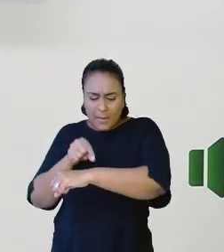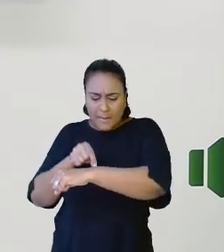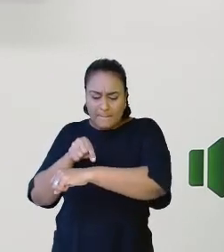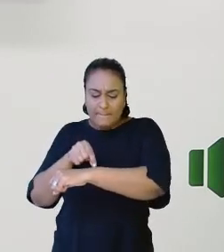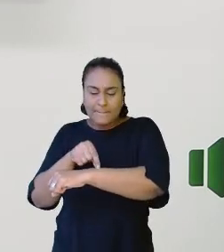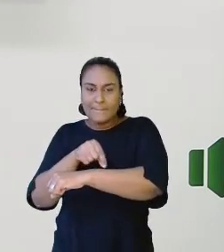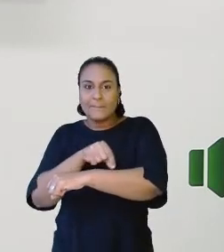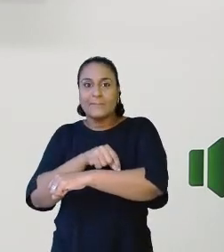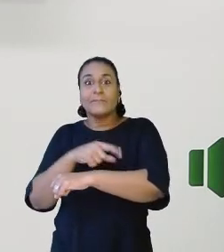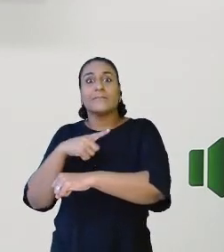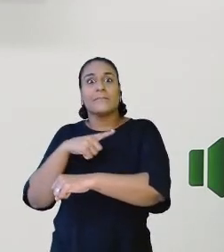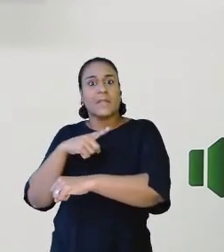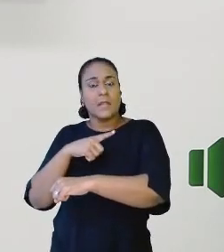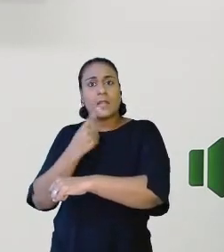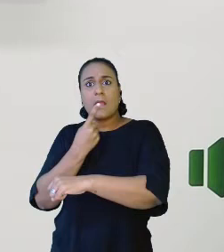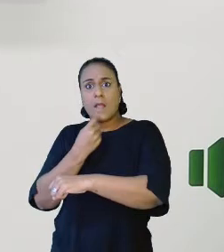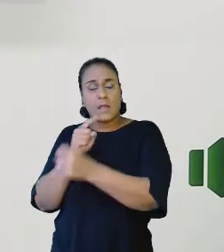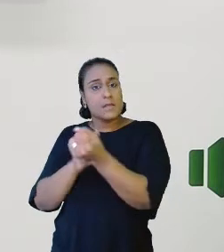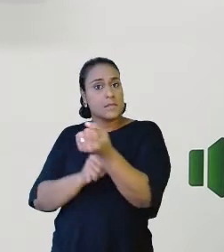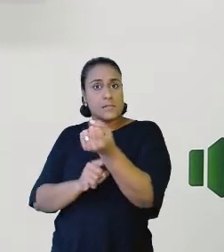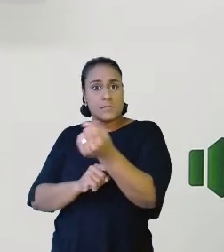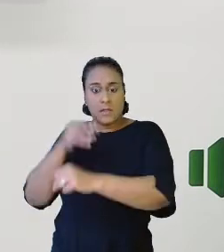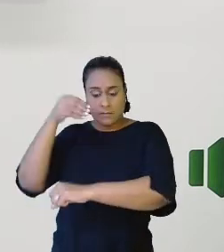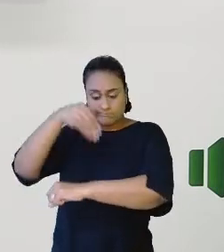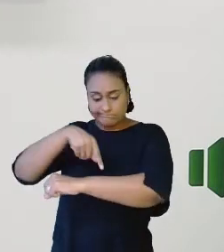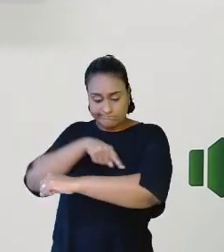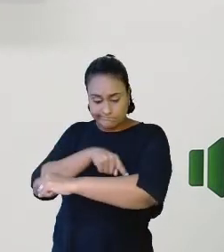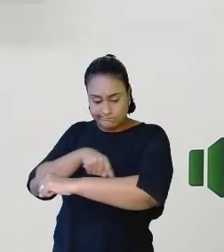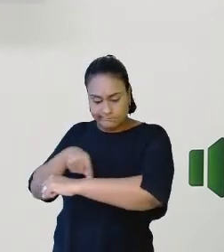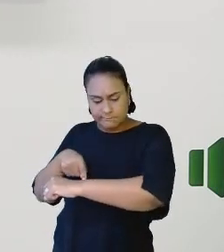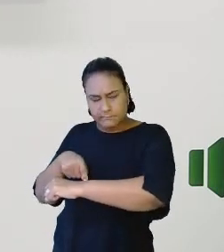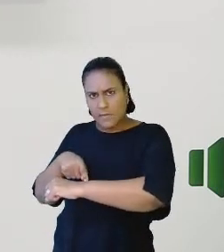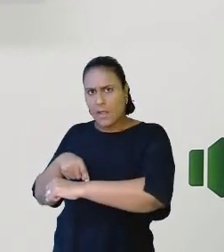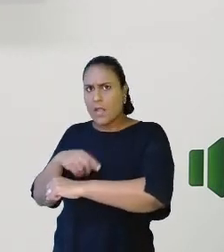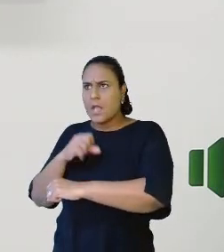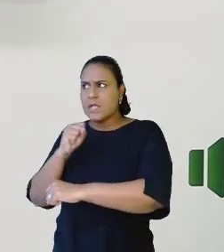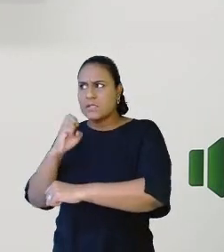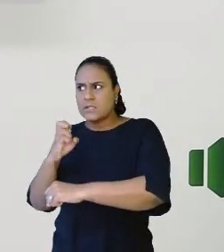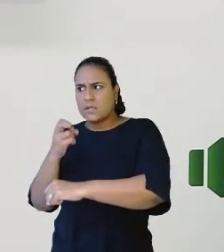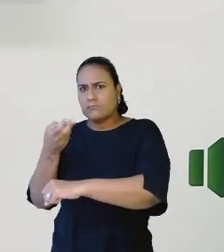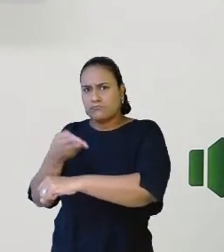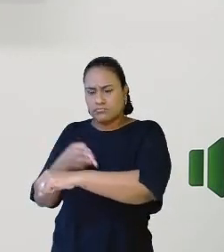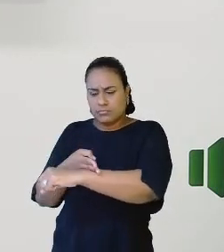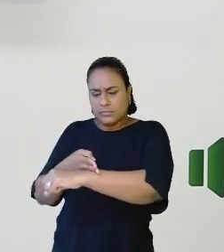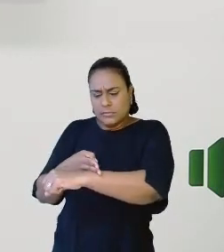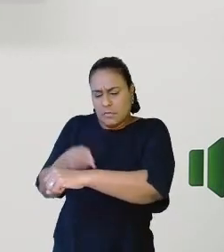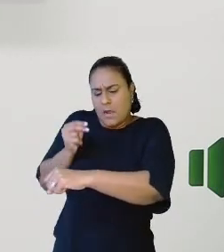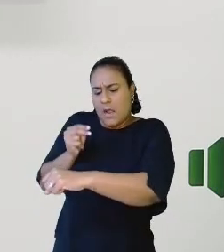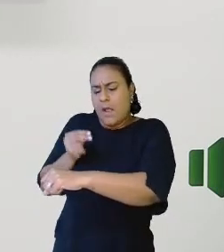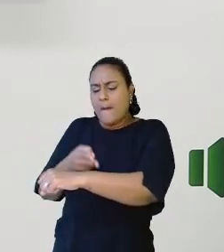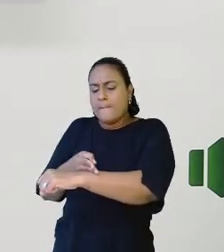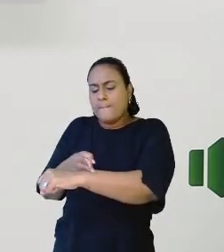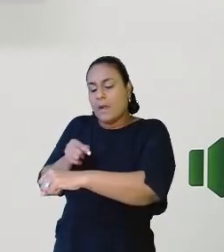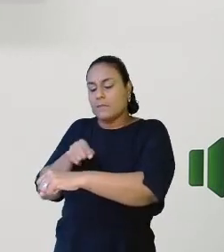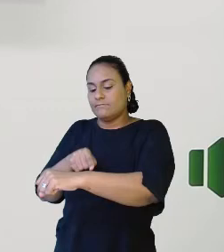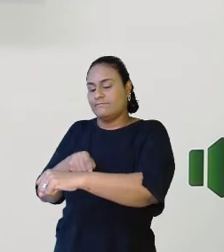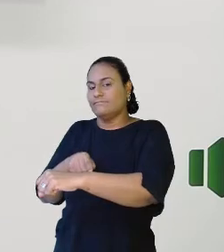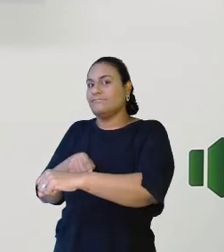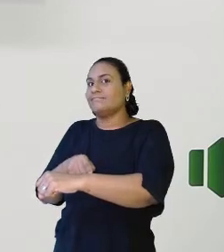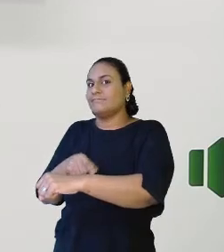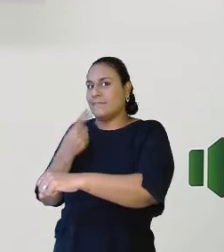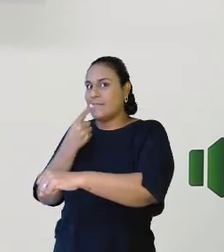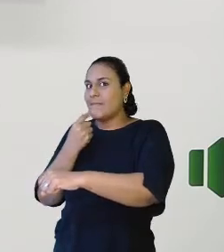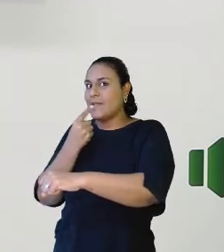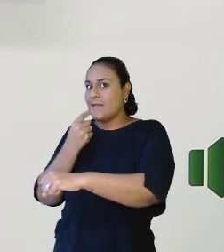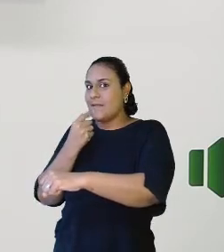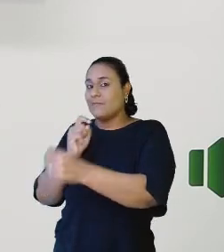sangue está presente lá também. Então, mesmo que você tenha um arranhão bem superficial, o sangue ele vai lá, o sangue